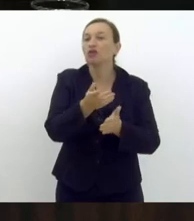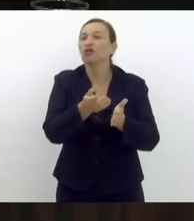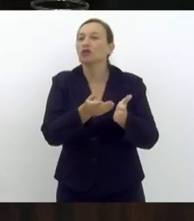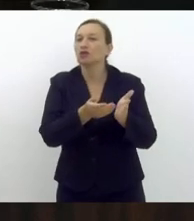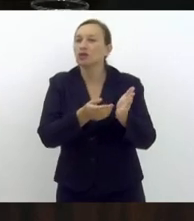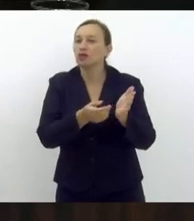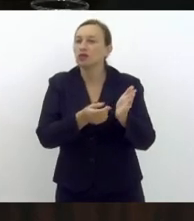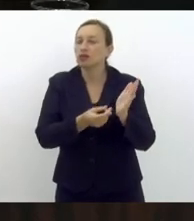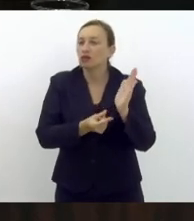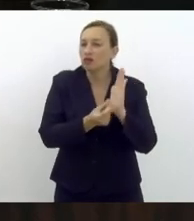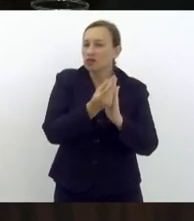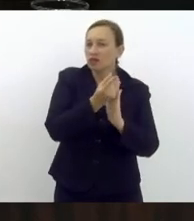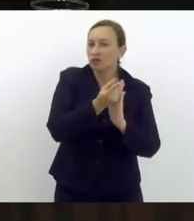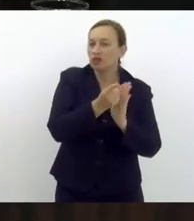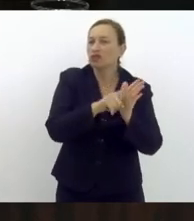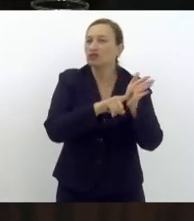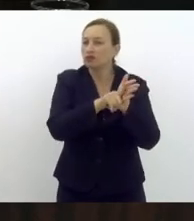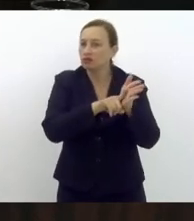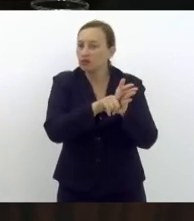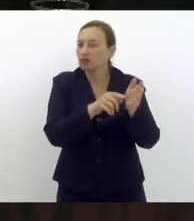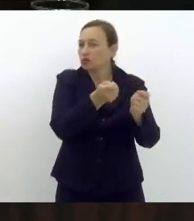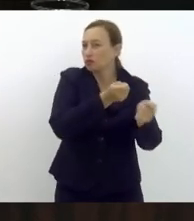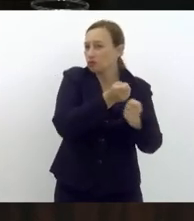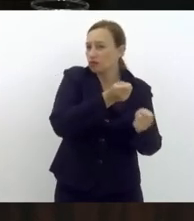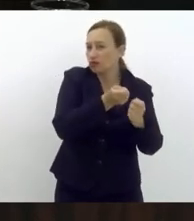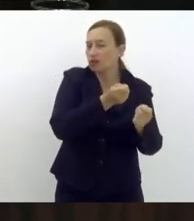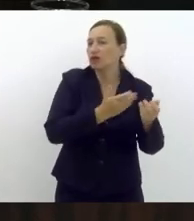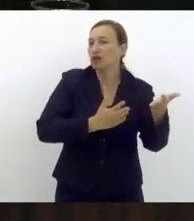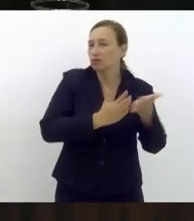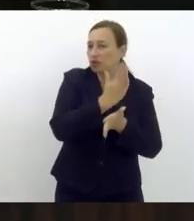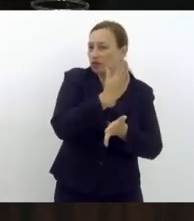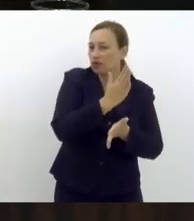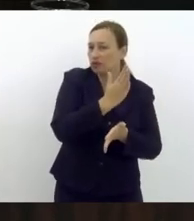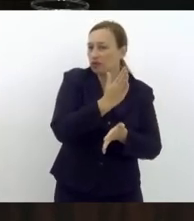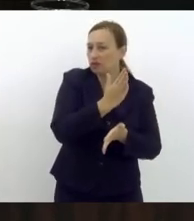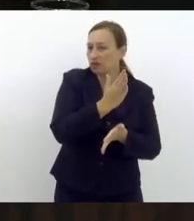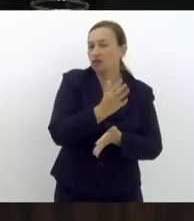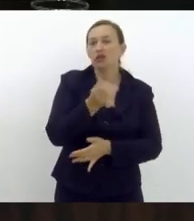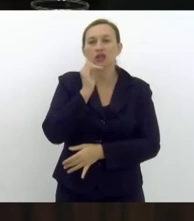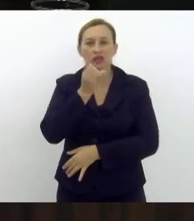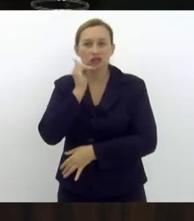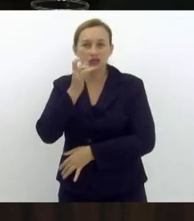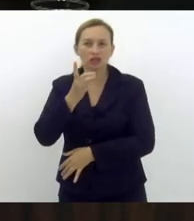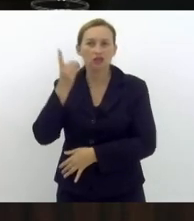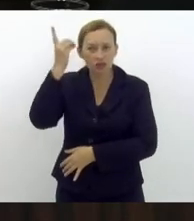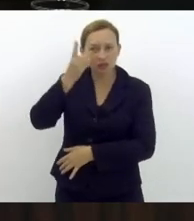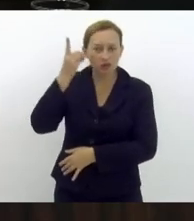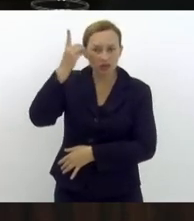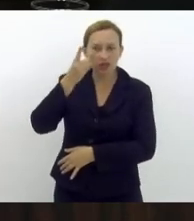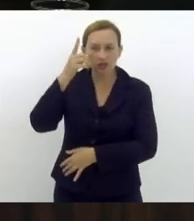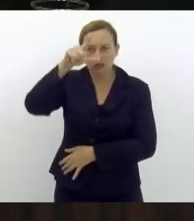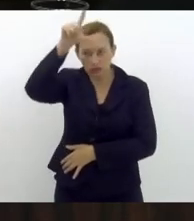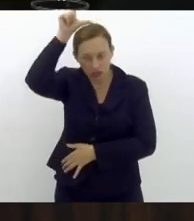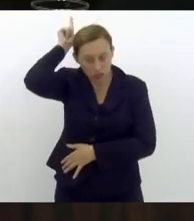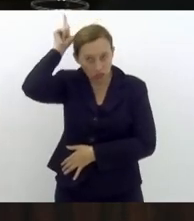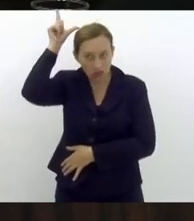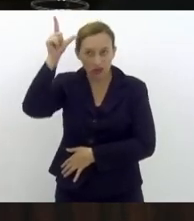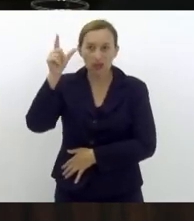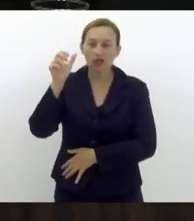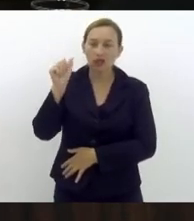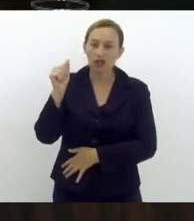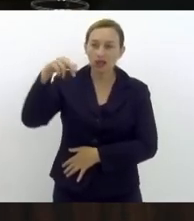orçamento, finança, fiscalização e controle, favorável. Relatores, deputado Luiz Paulo,